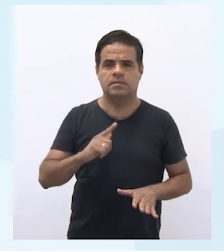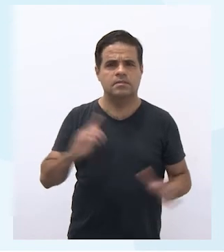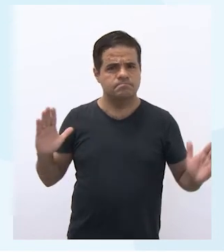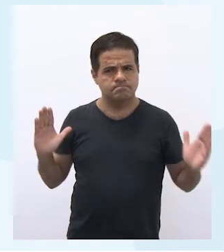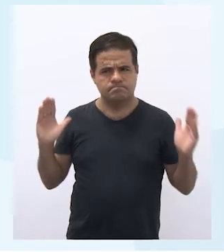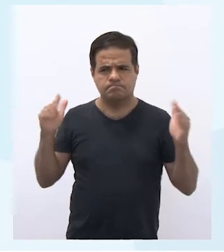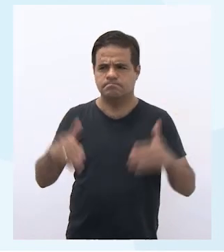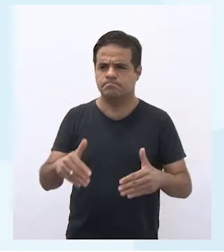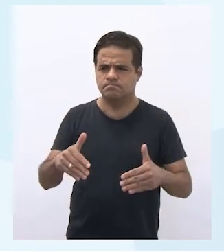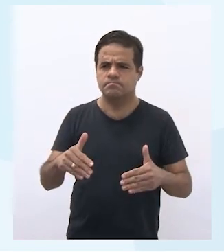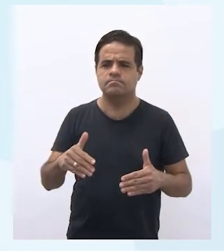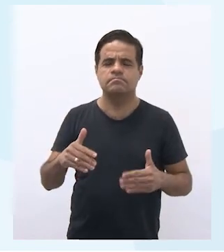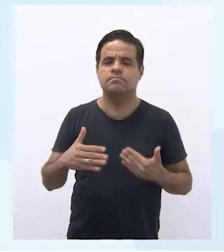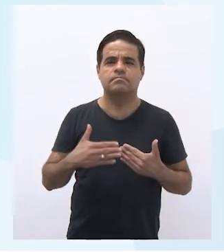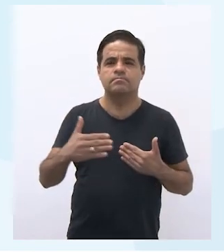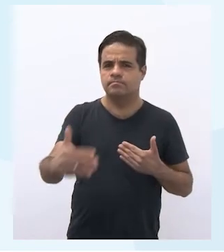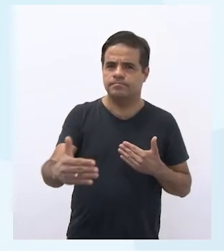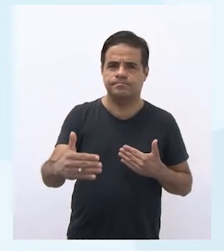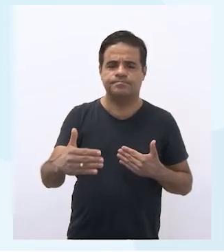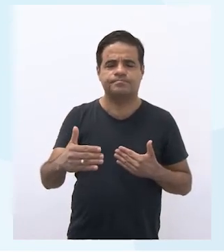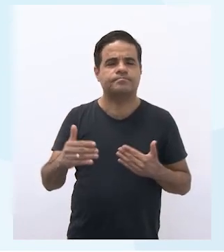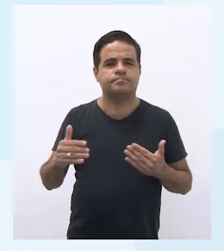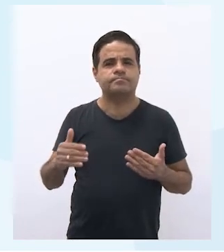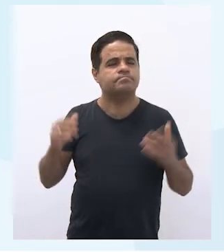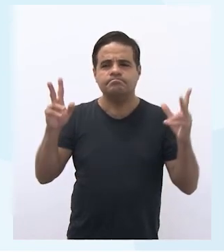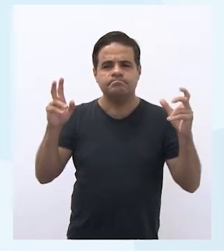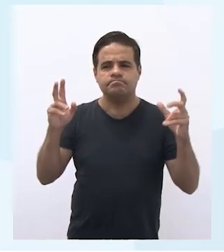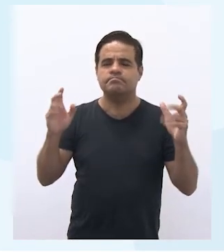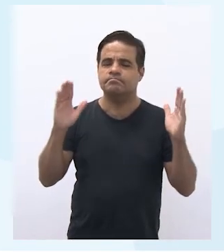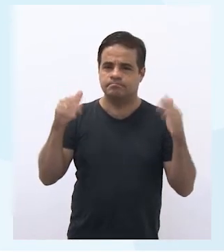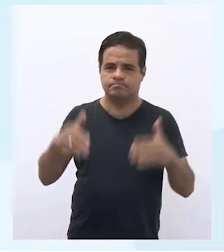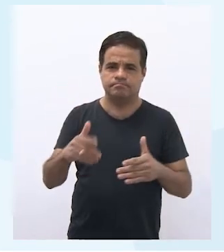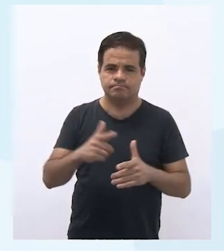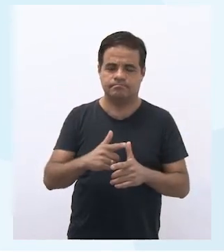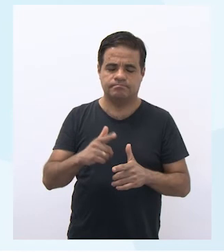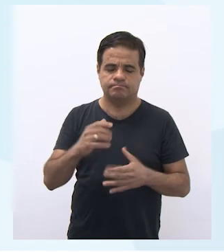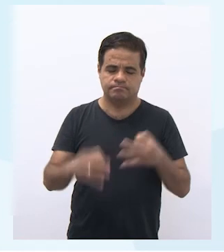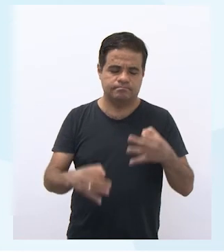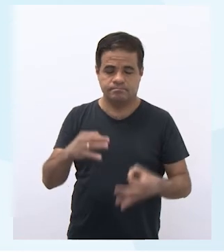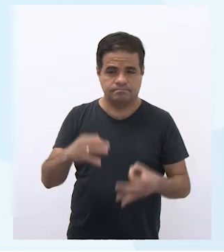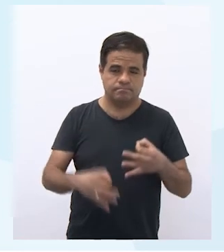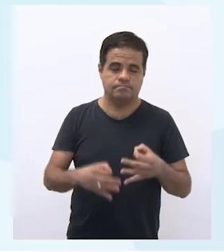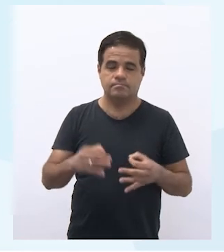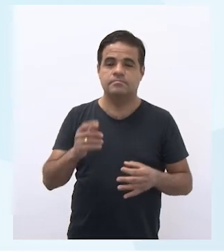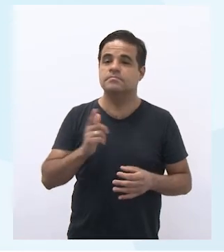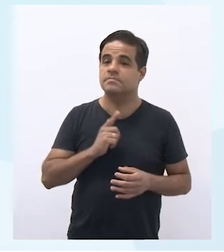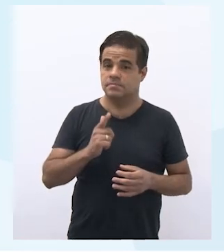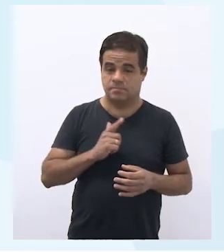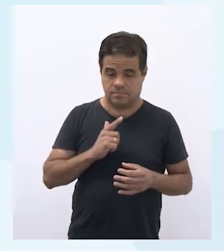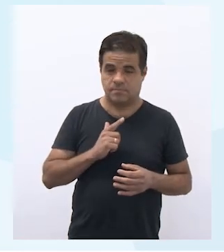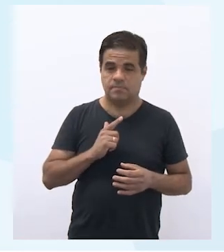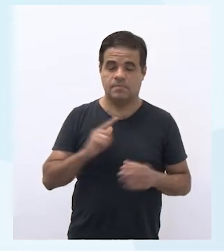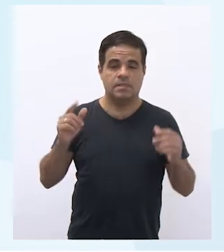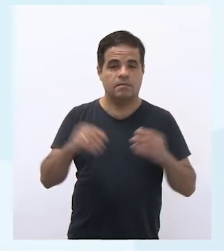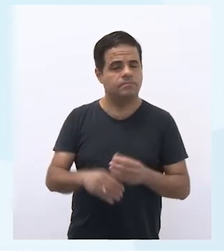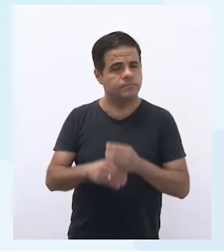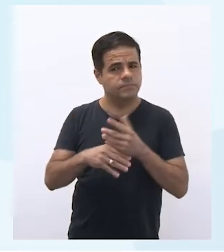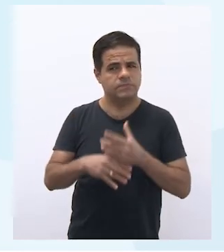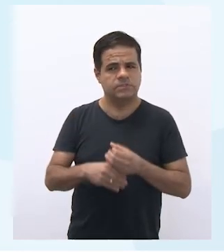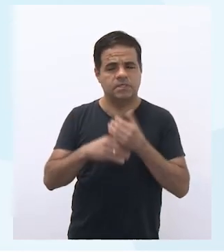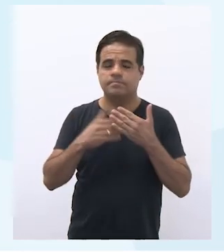foco mais com o viés da justiça. Nós teremos o nosso chat